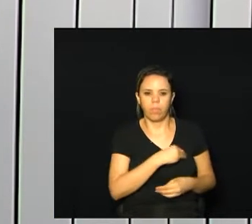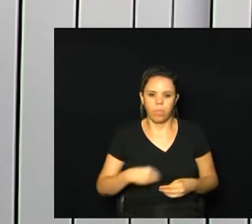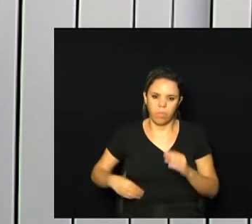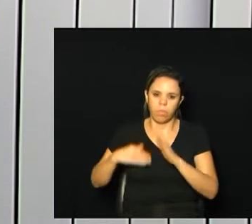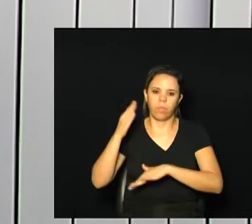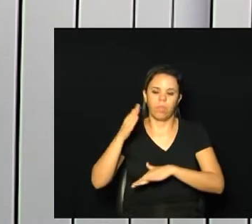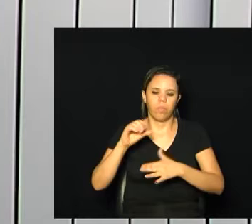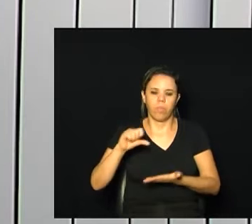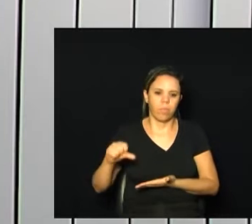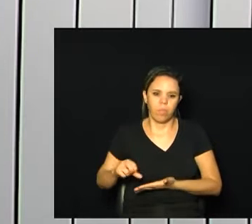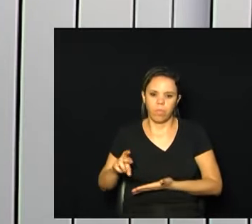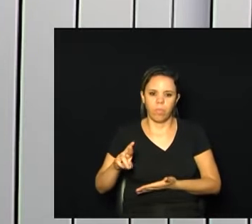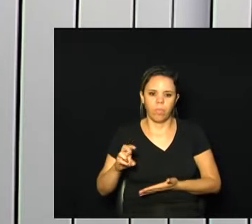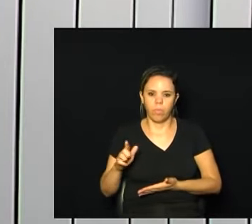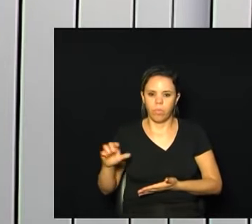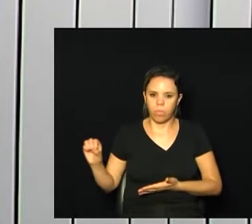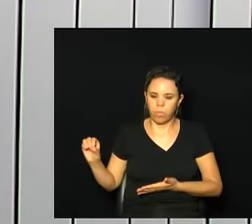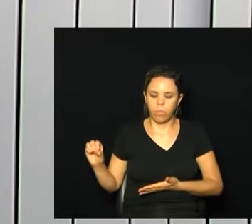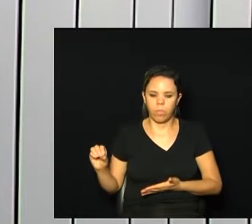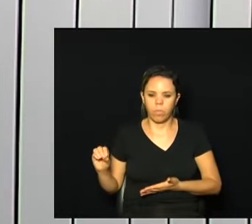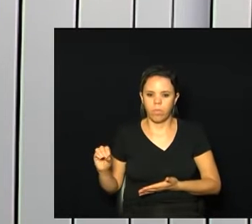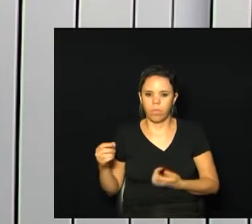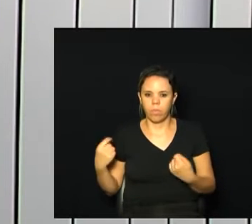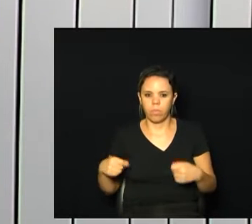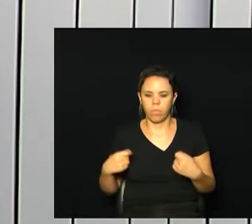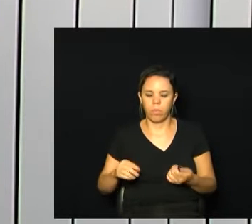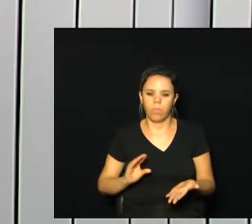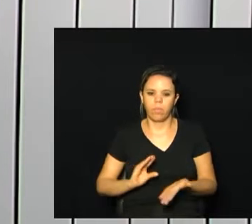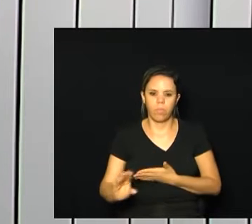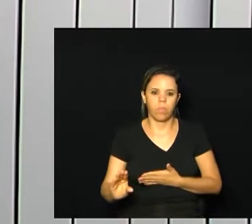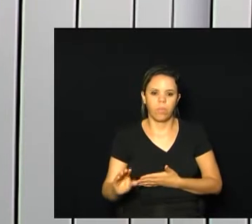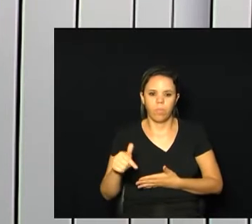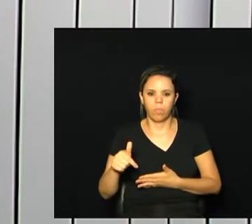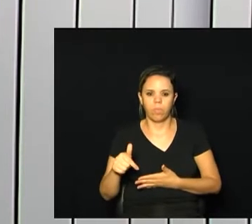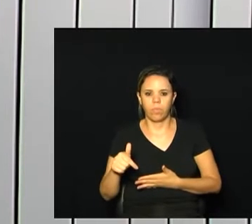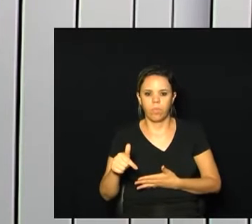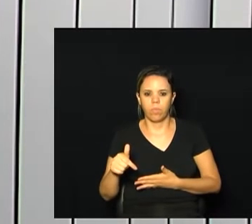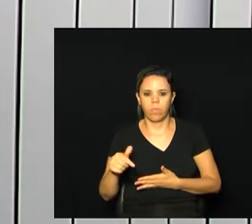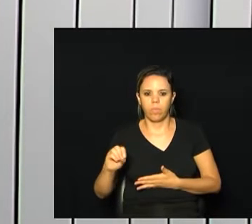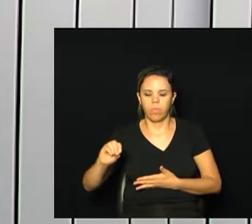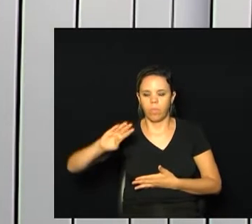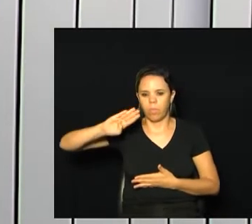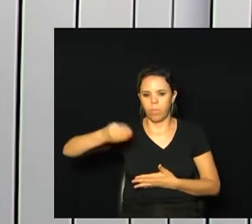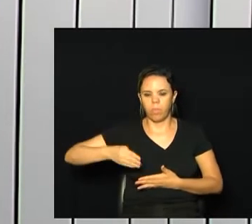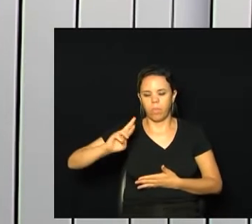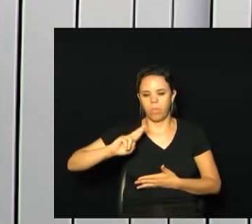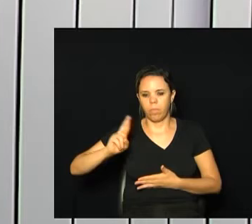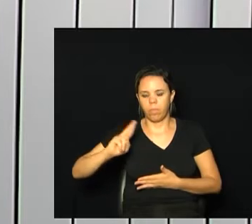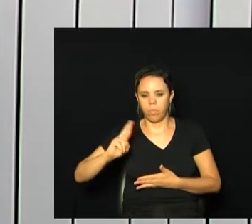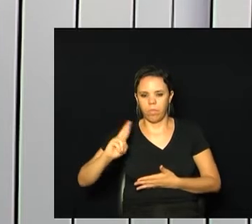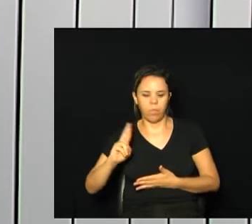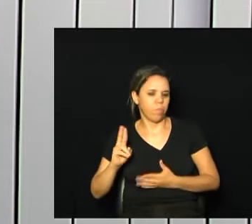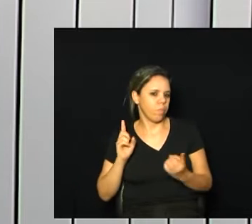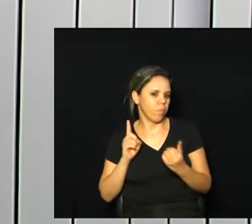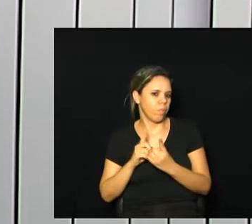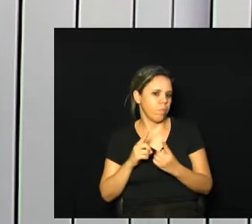Desenvolvimento Regional, o Rogério Marinho, disse que seria preciso investir 700 bilhões de reais para